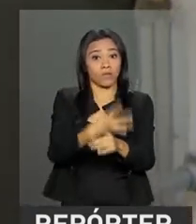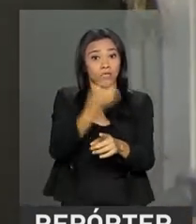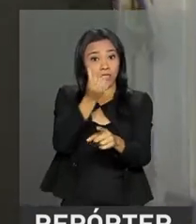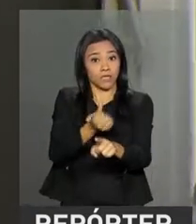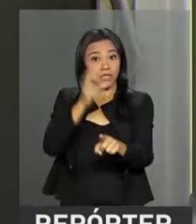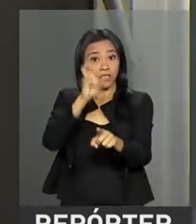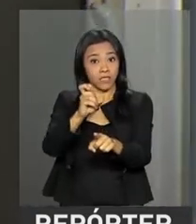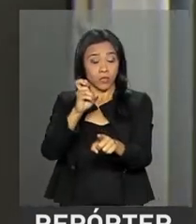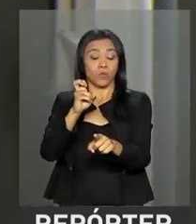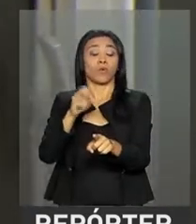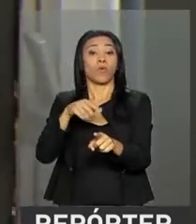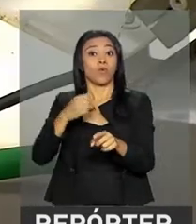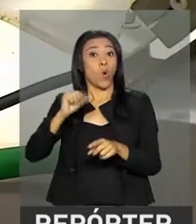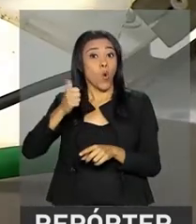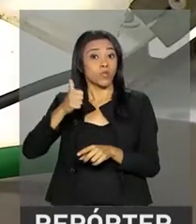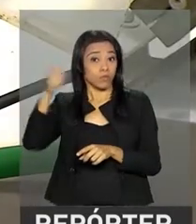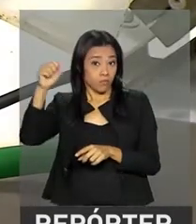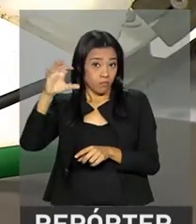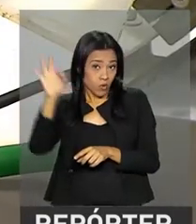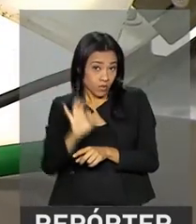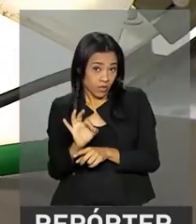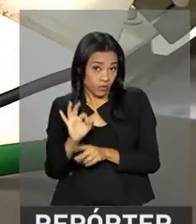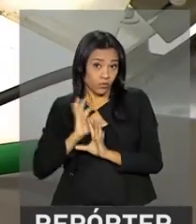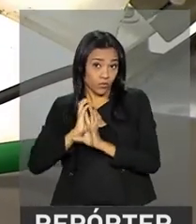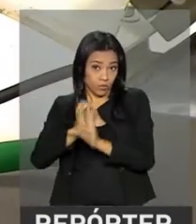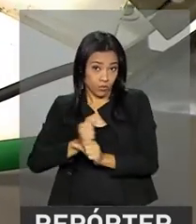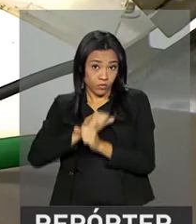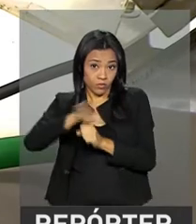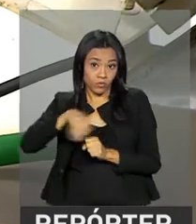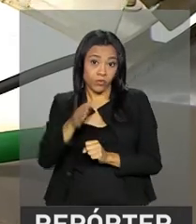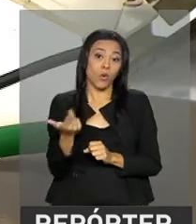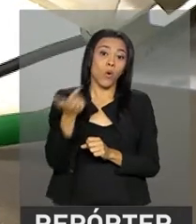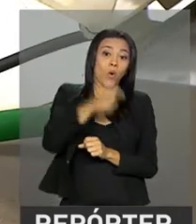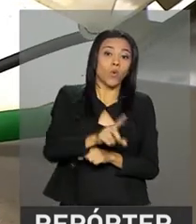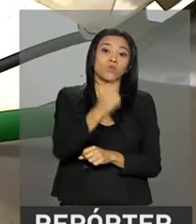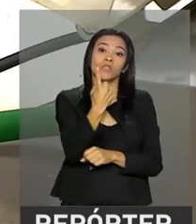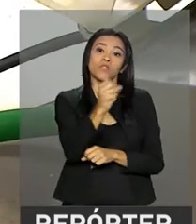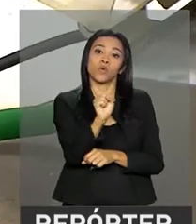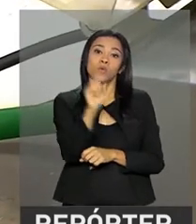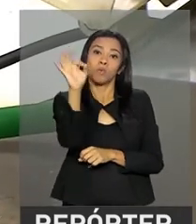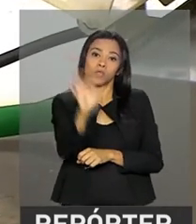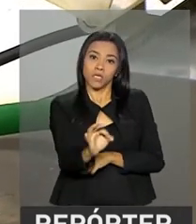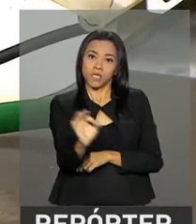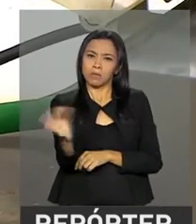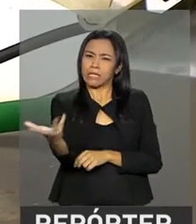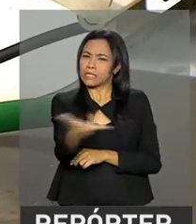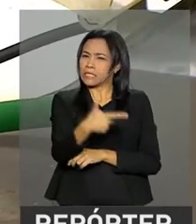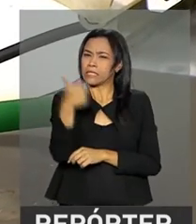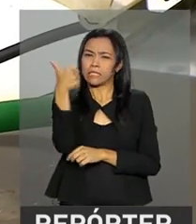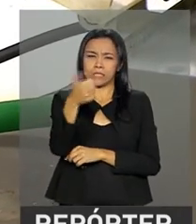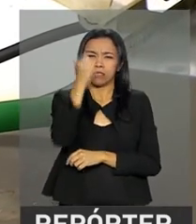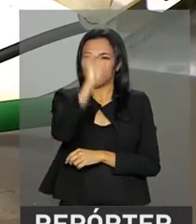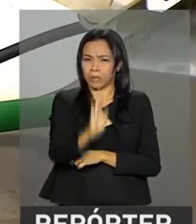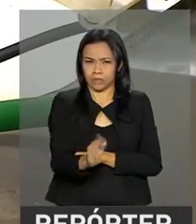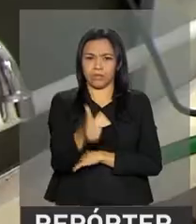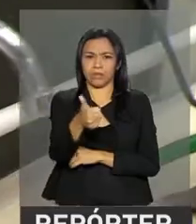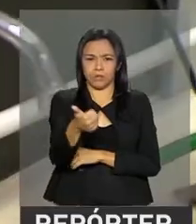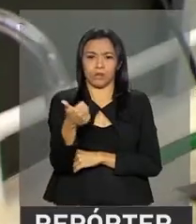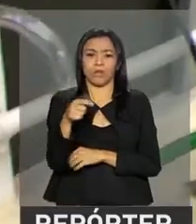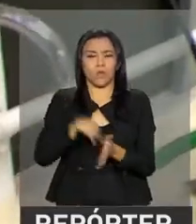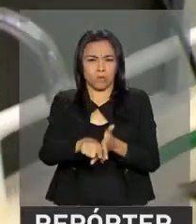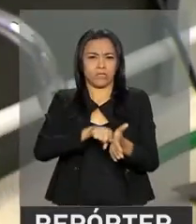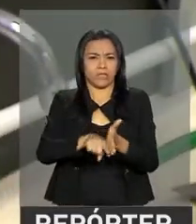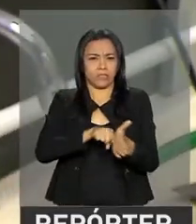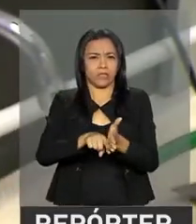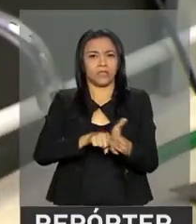11% do total outros 18% alcançar um padrão de excelência nacional a produção acadêmica